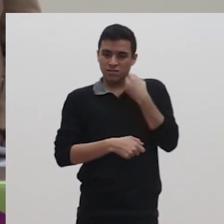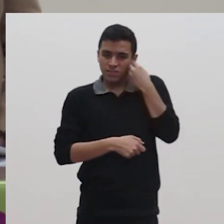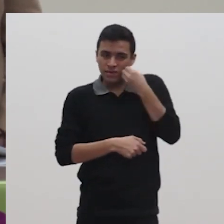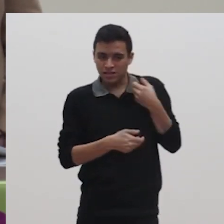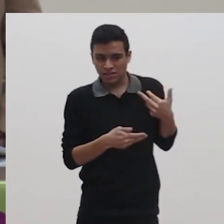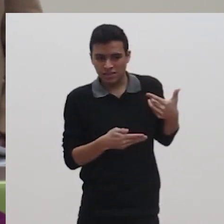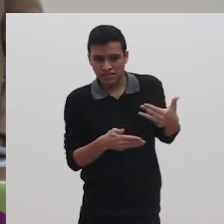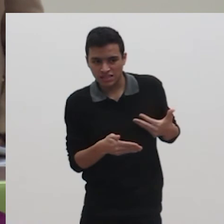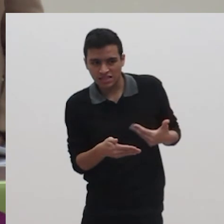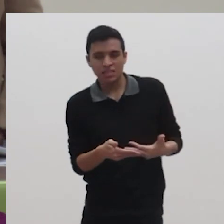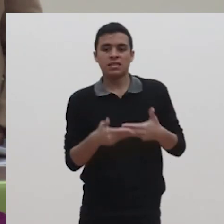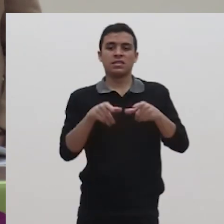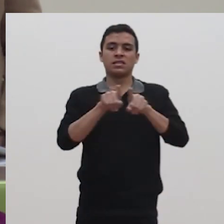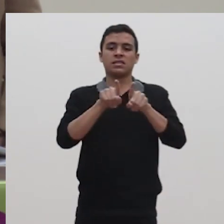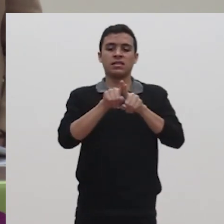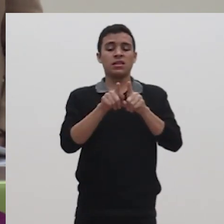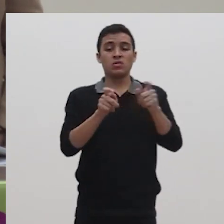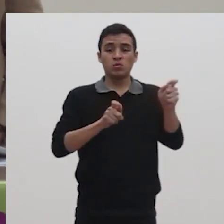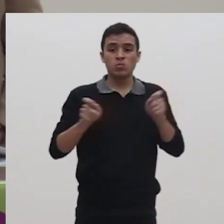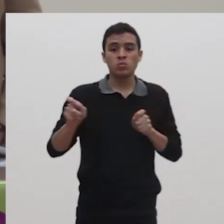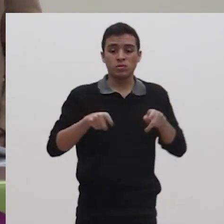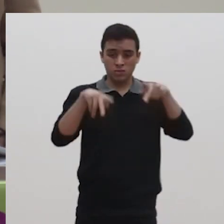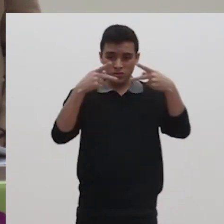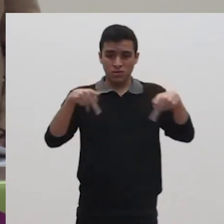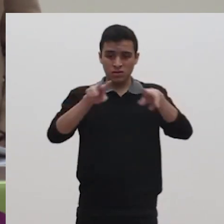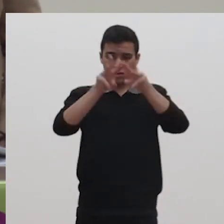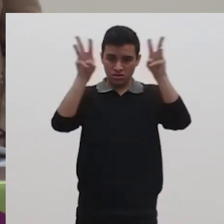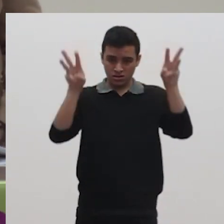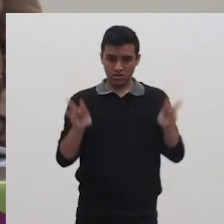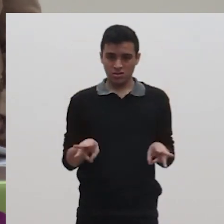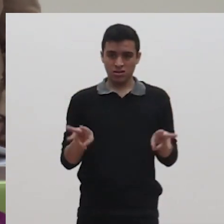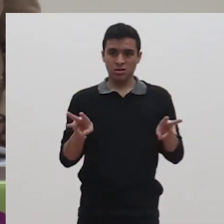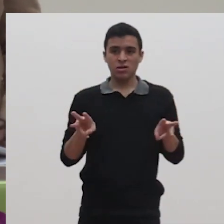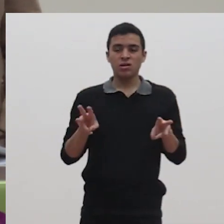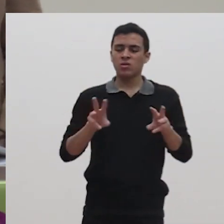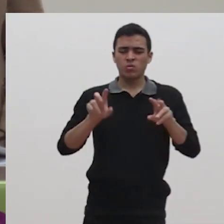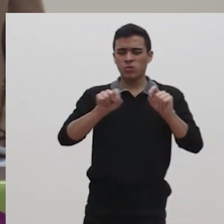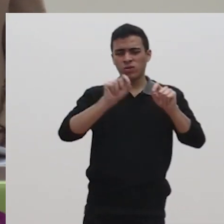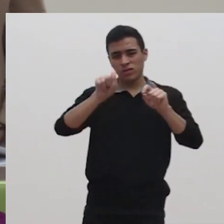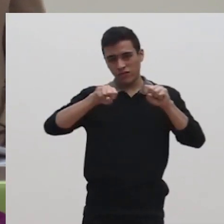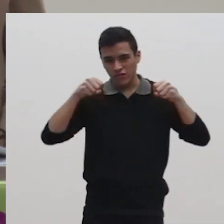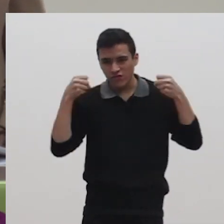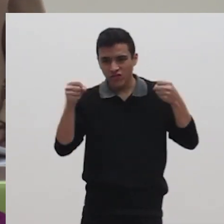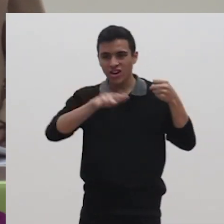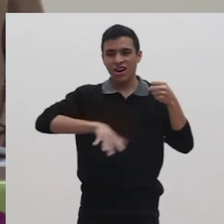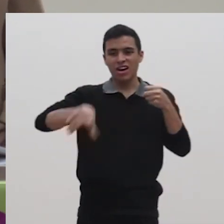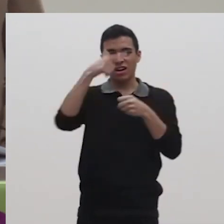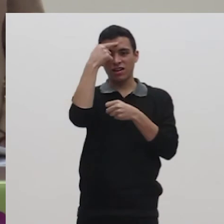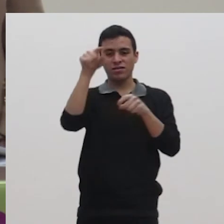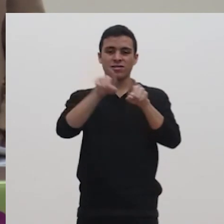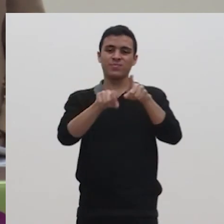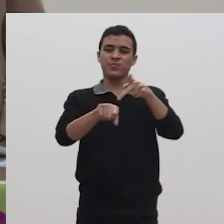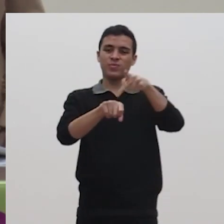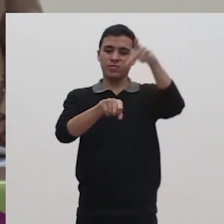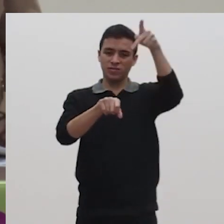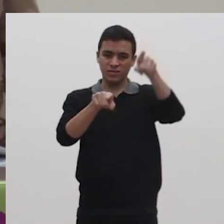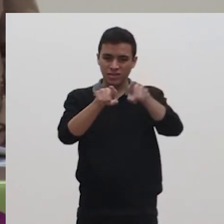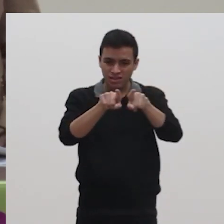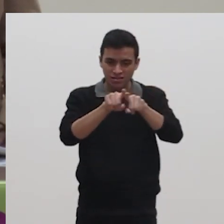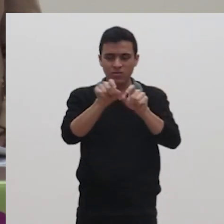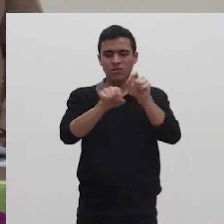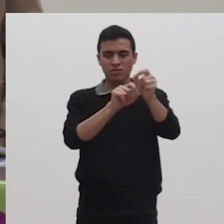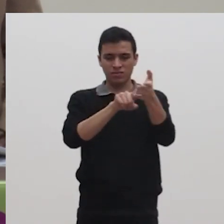minha trajetória na gestão desta universidade, no fortalecimento da graduação e da pós-graduação e